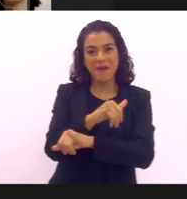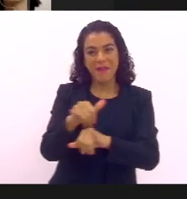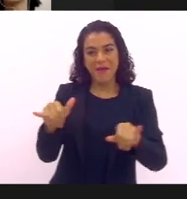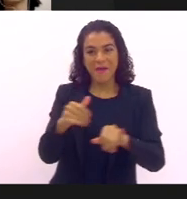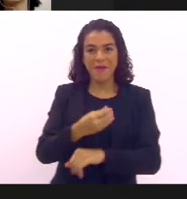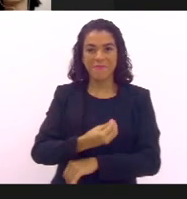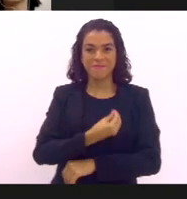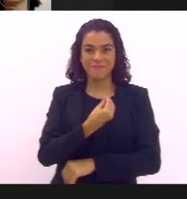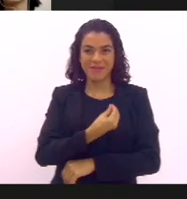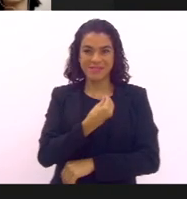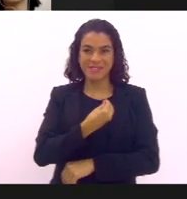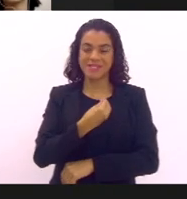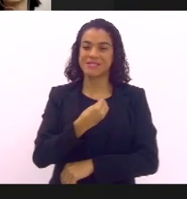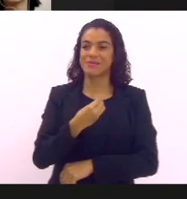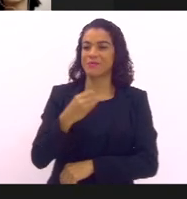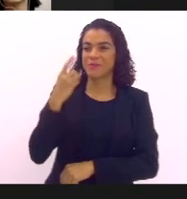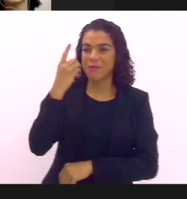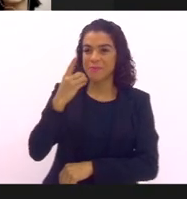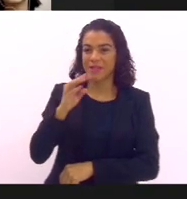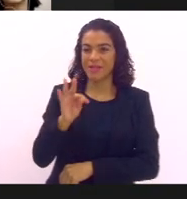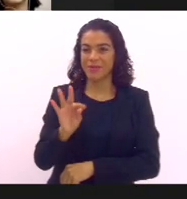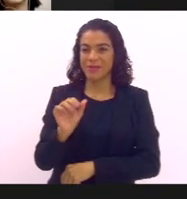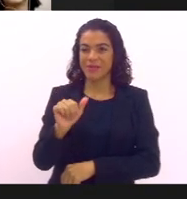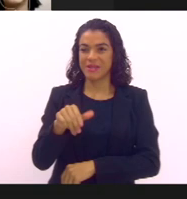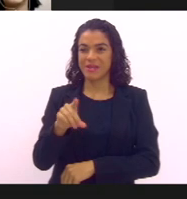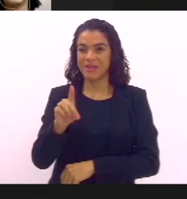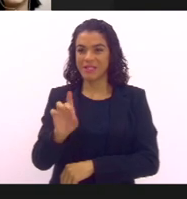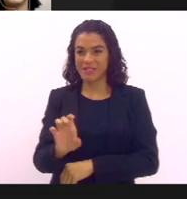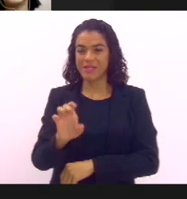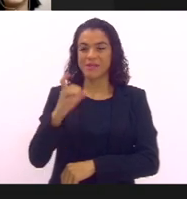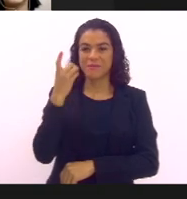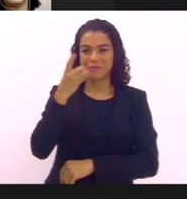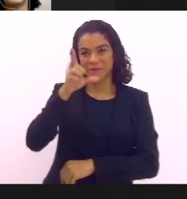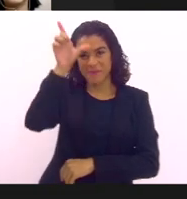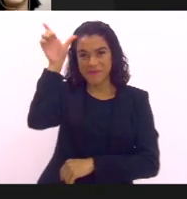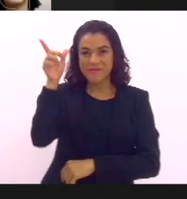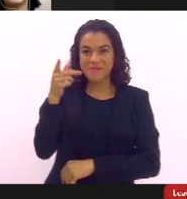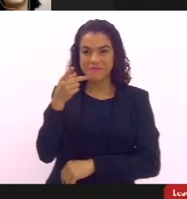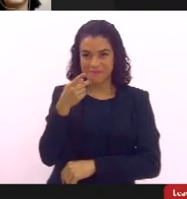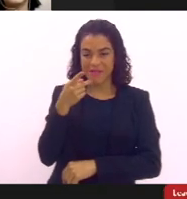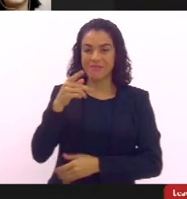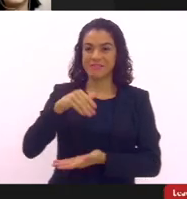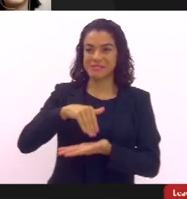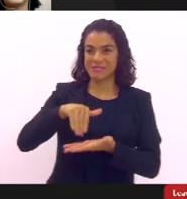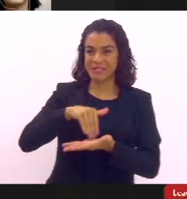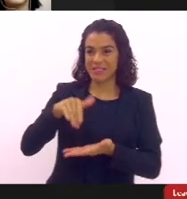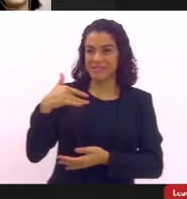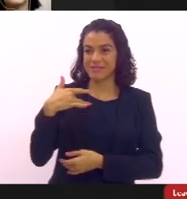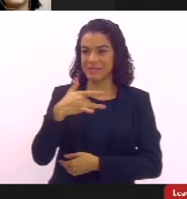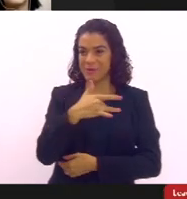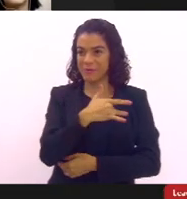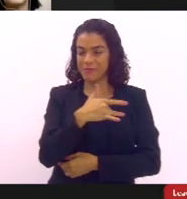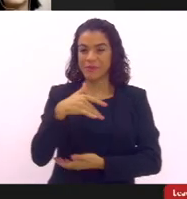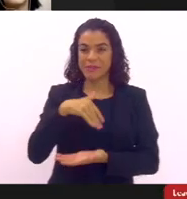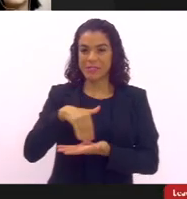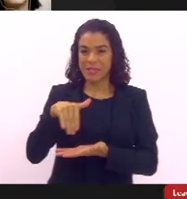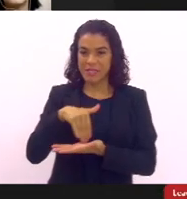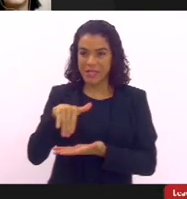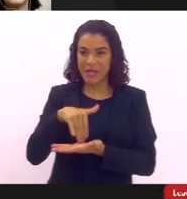deputado Tandio, nosso vice-presidente, deputado Jari, deputado Luiz Paulo, da Secretaria de Saúde, da Secretaria de